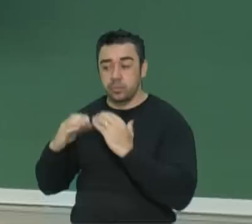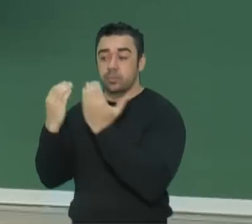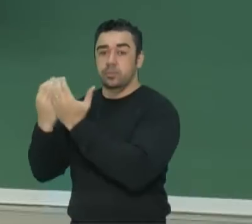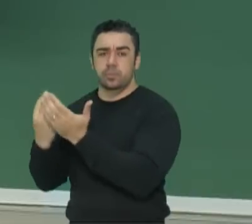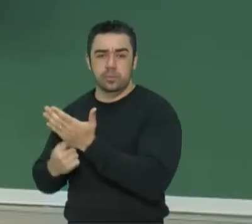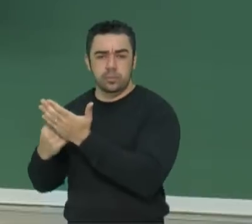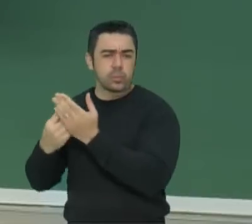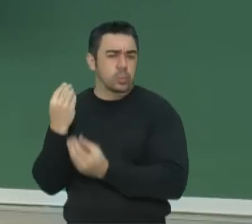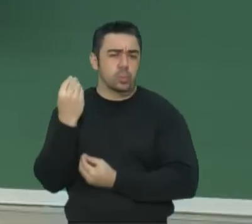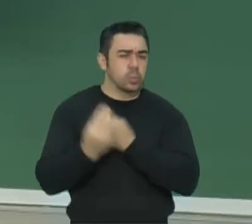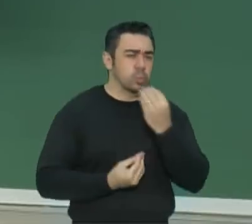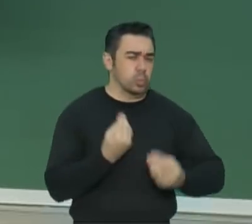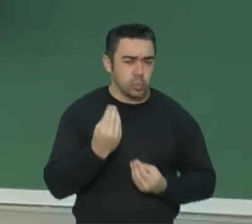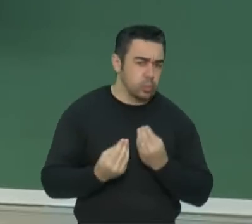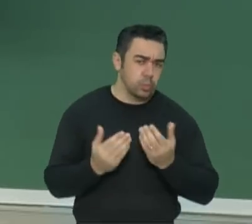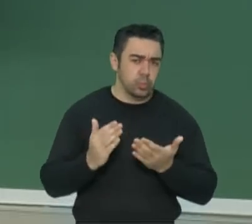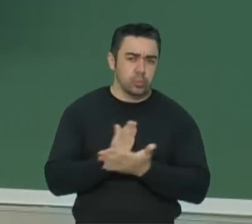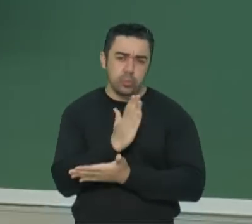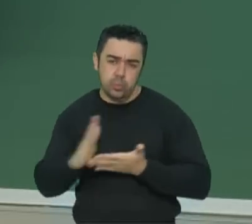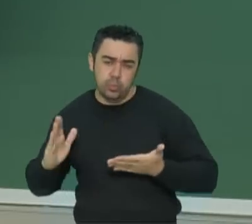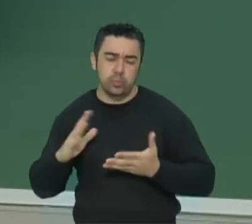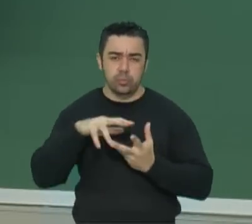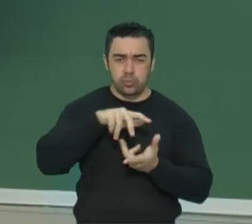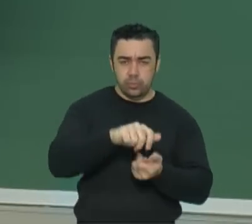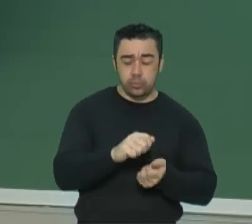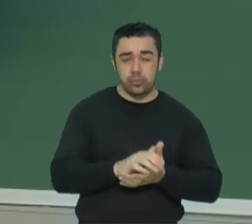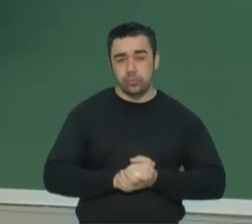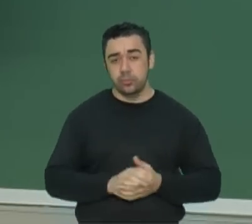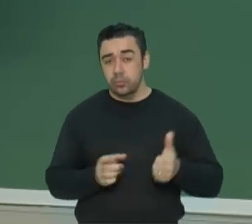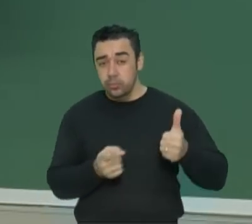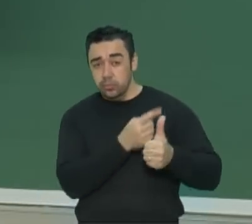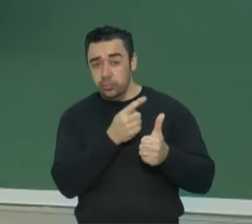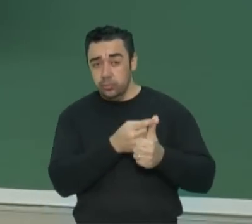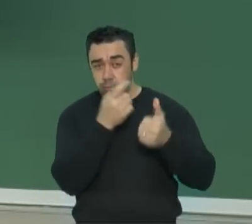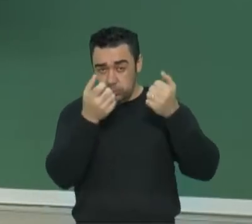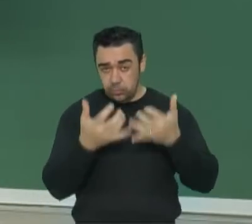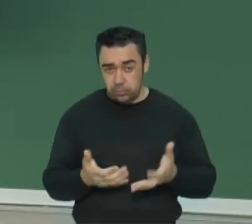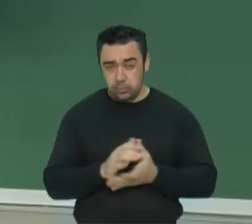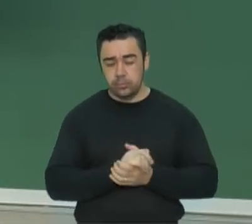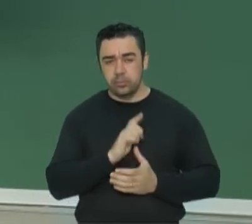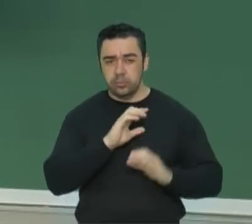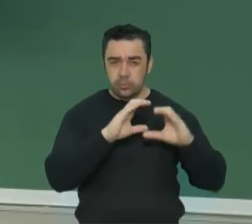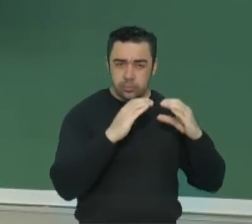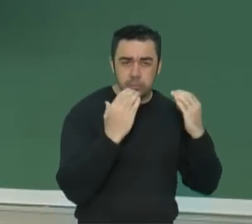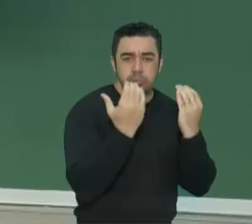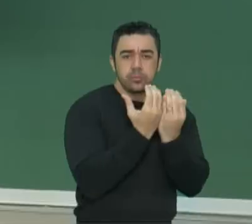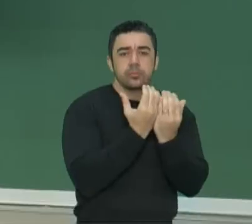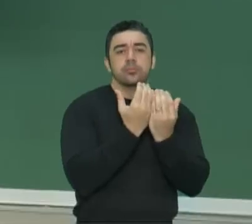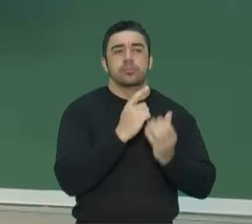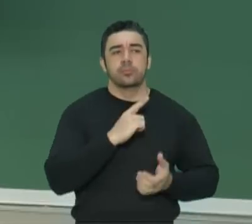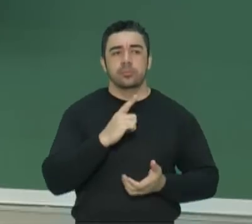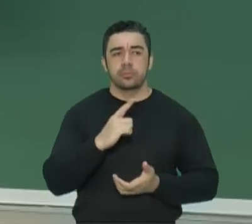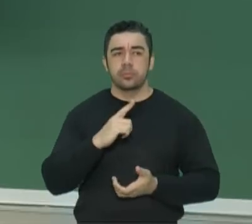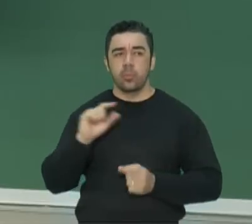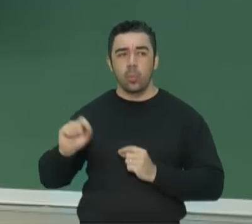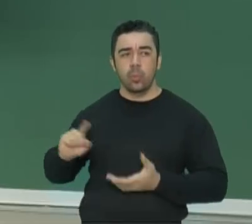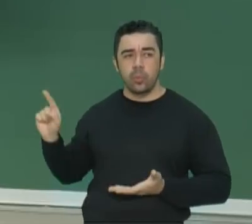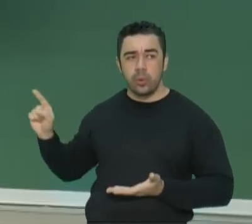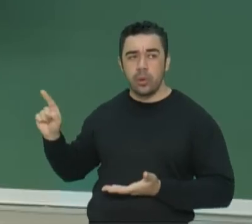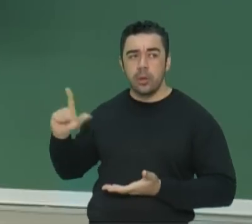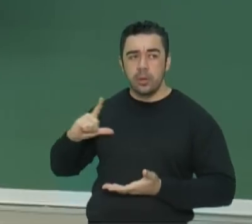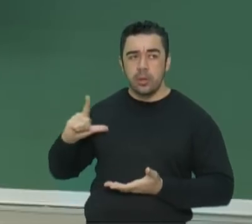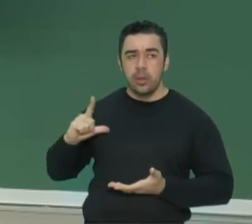vai ficar agora depois da guerra. Primeiro deles que a gente falou, Conferência de Ialta, que foi